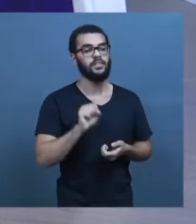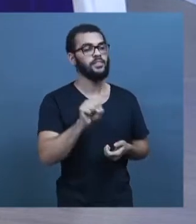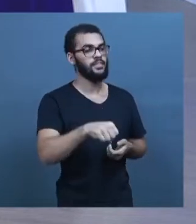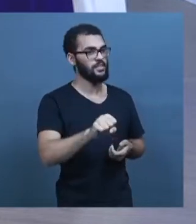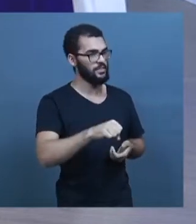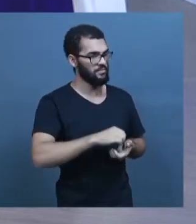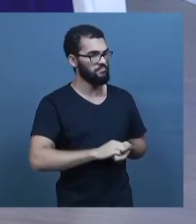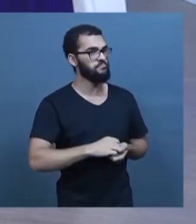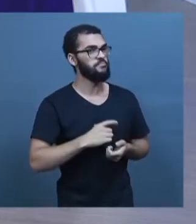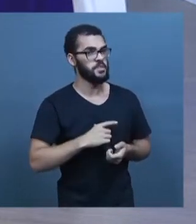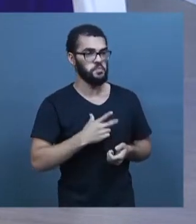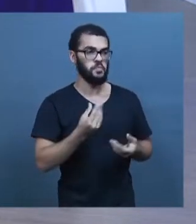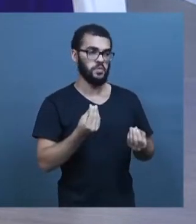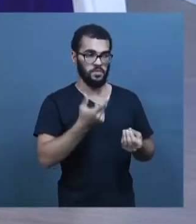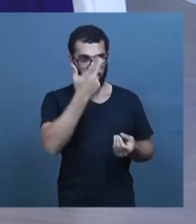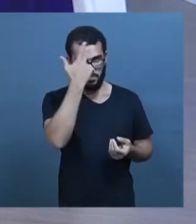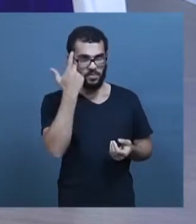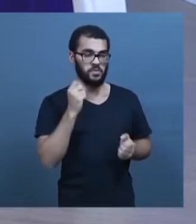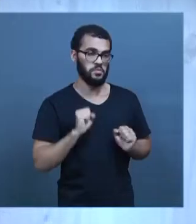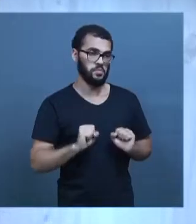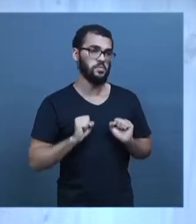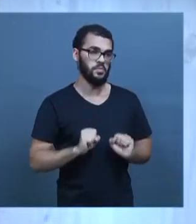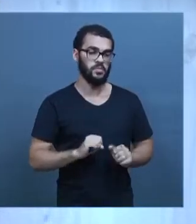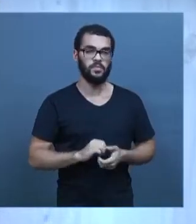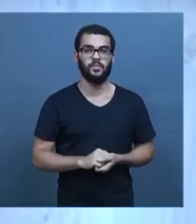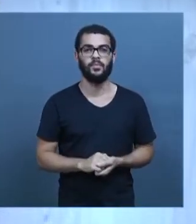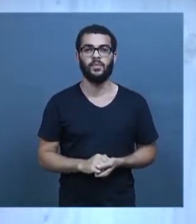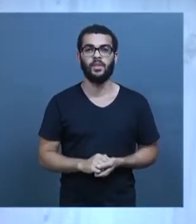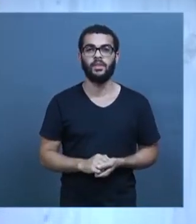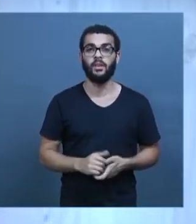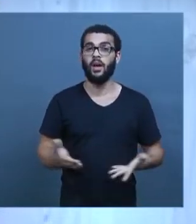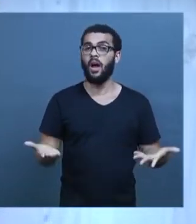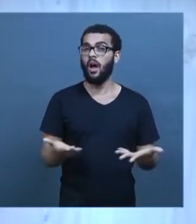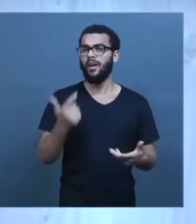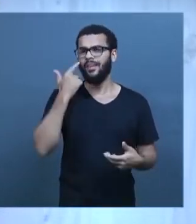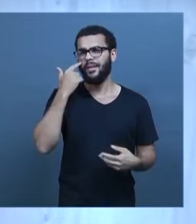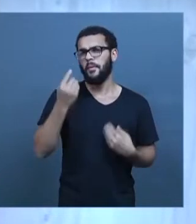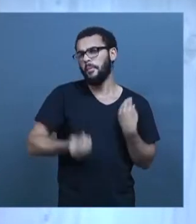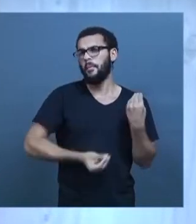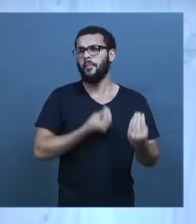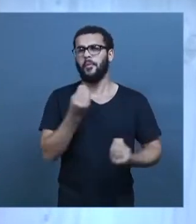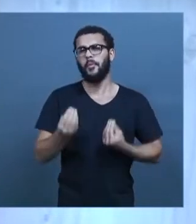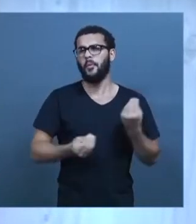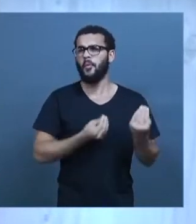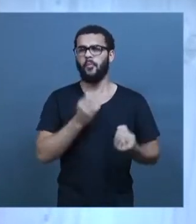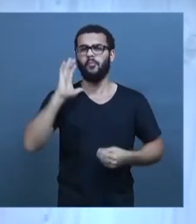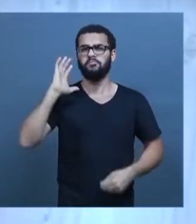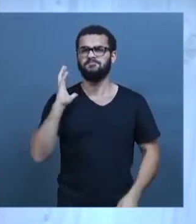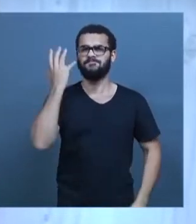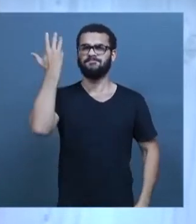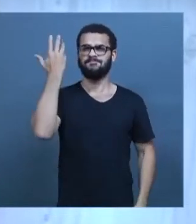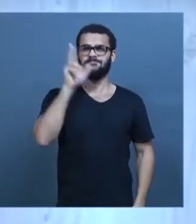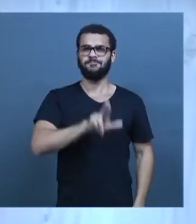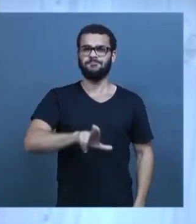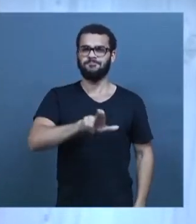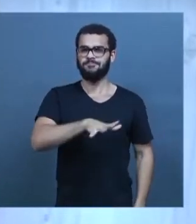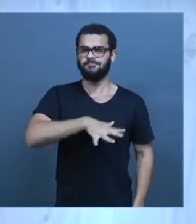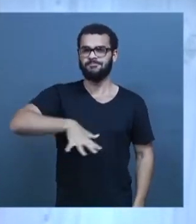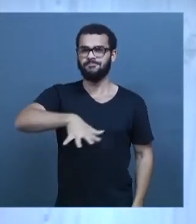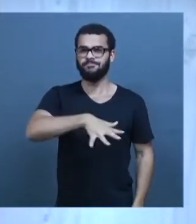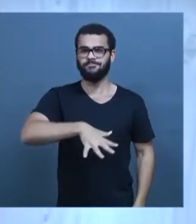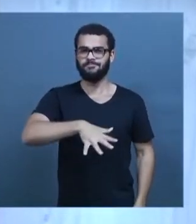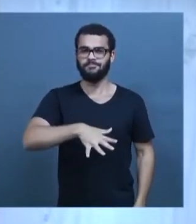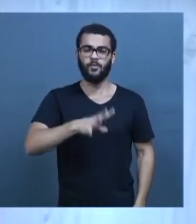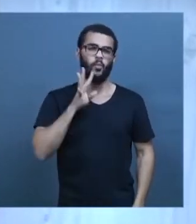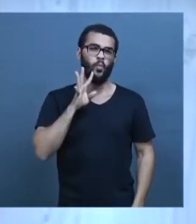tiveram esse privilégio. Bacana. Bom, agora nós vamos saber como fica o tempo em Uberlândia e região nesta